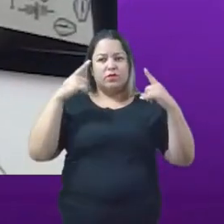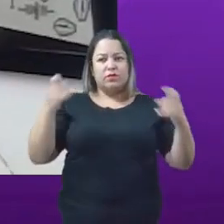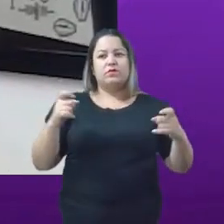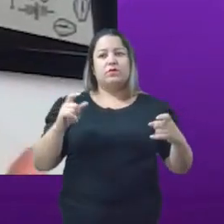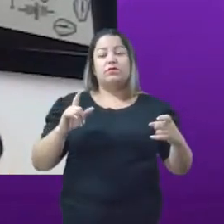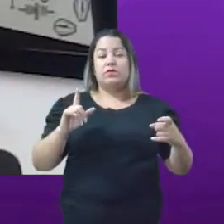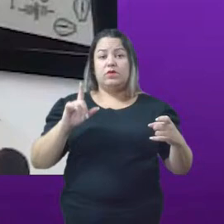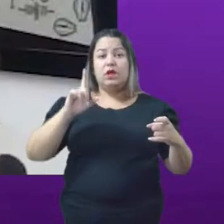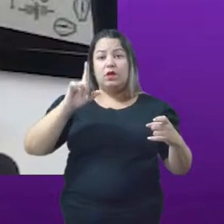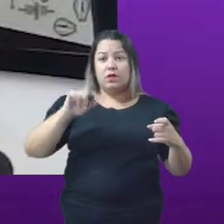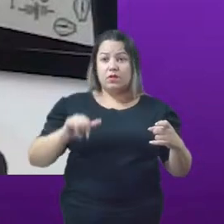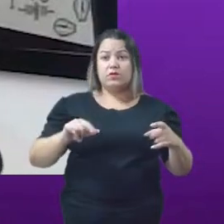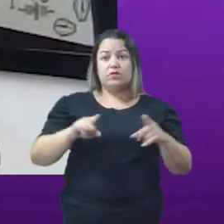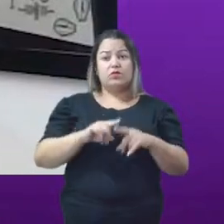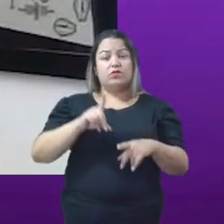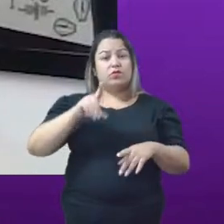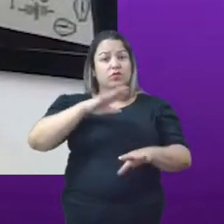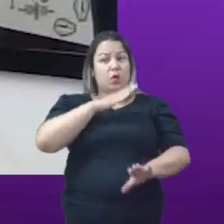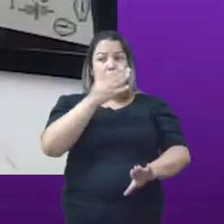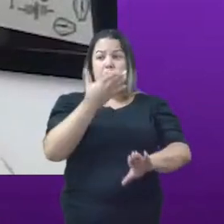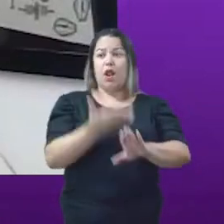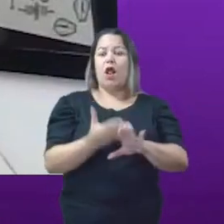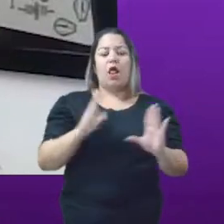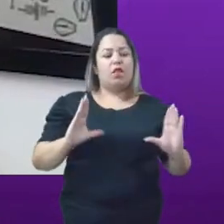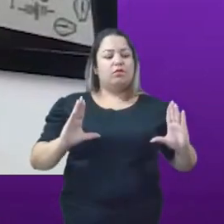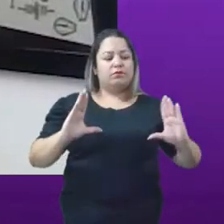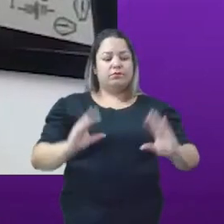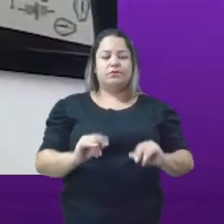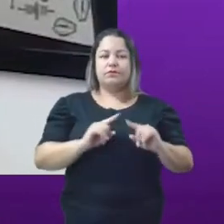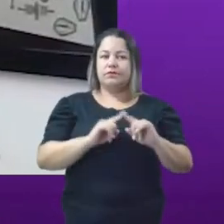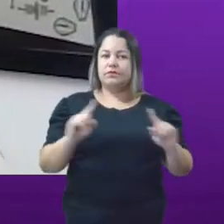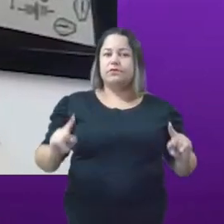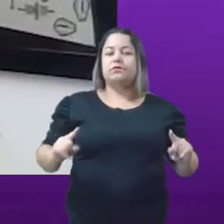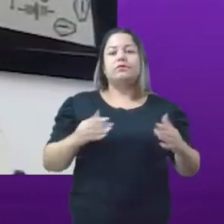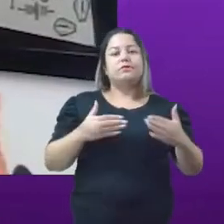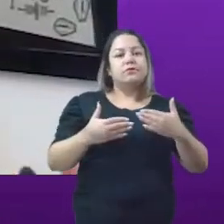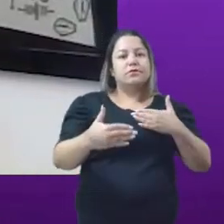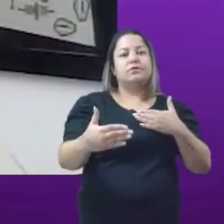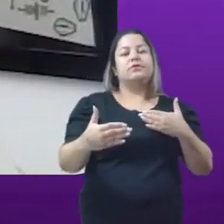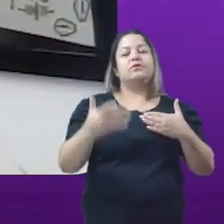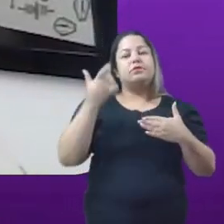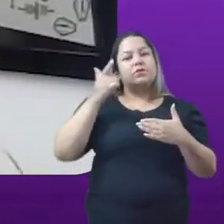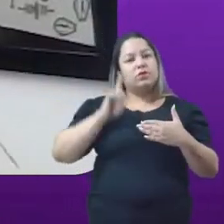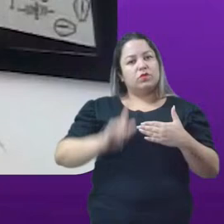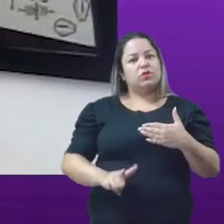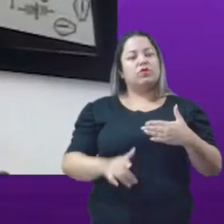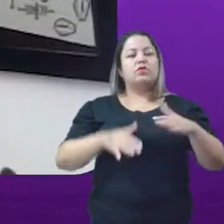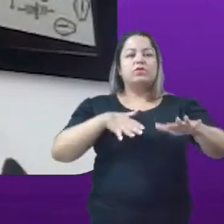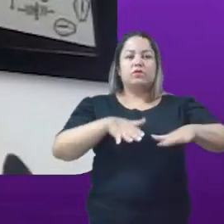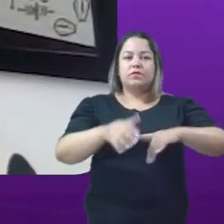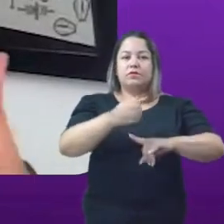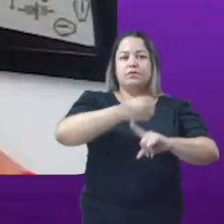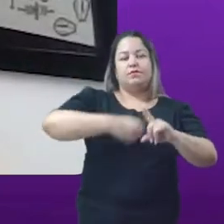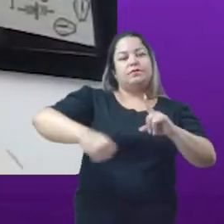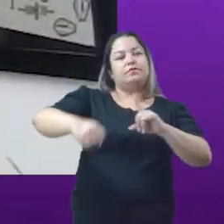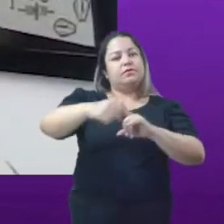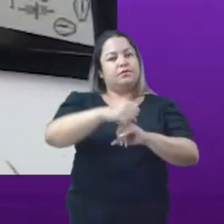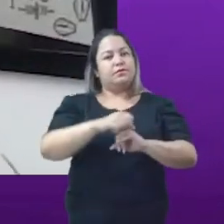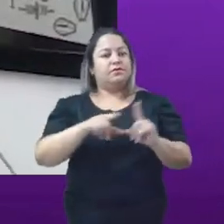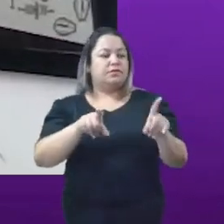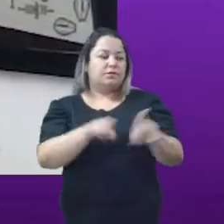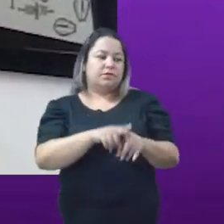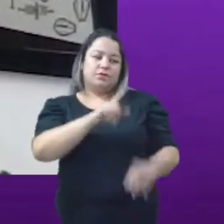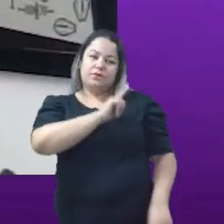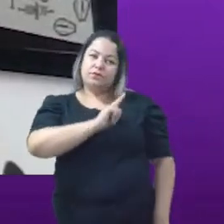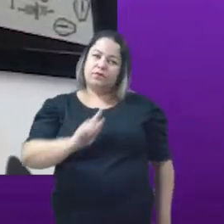de ser violenta do dia para a noite, mas gradualmente a gente pode conseguir isso. E isso é através dos movimentos sociais, isso é através de